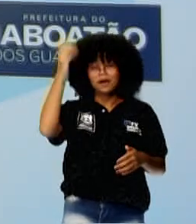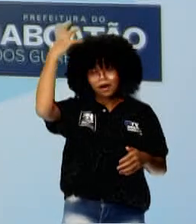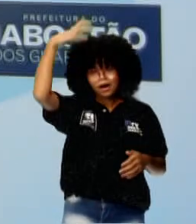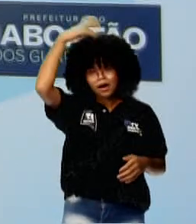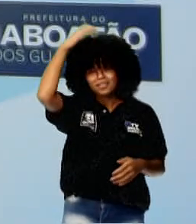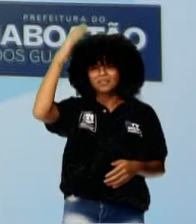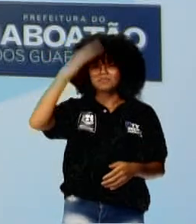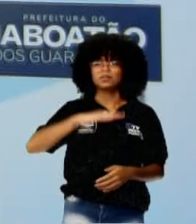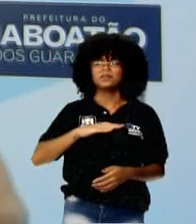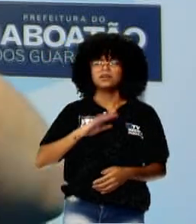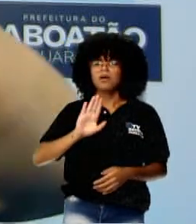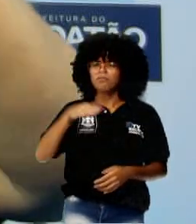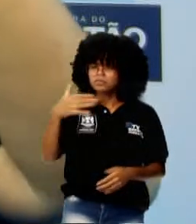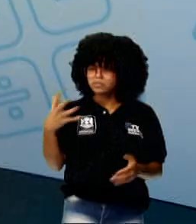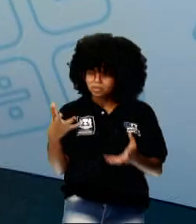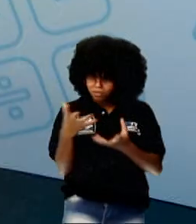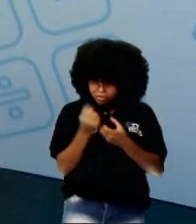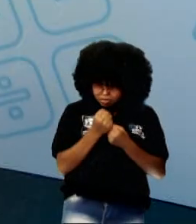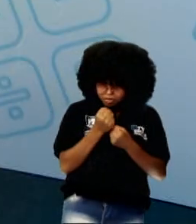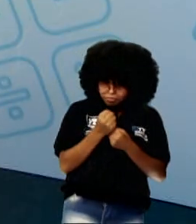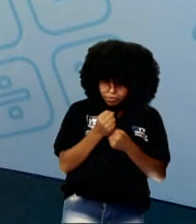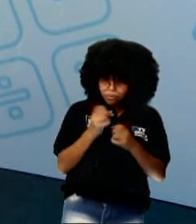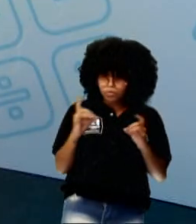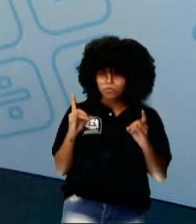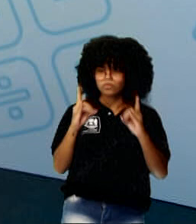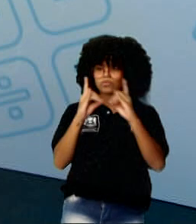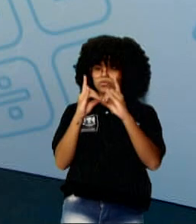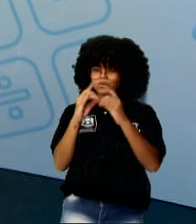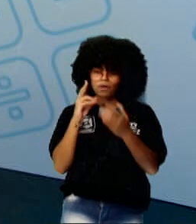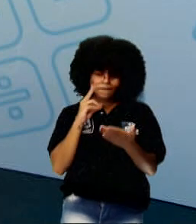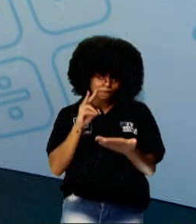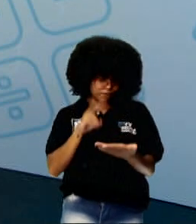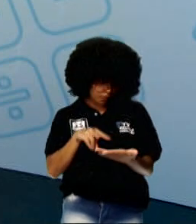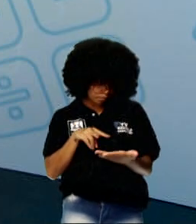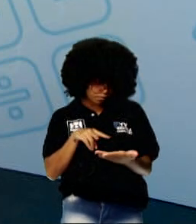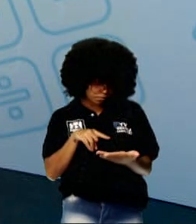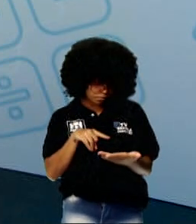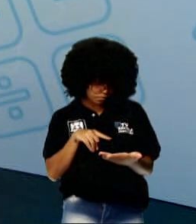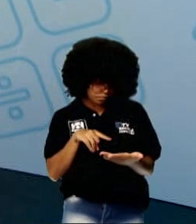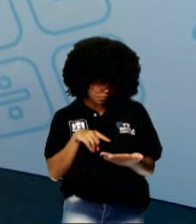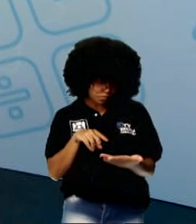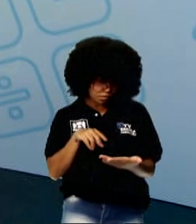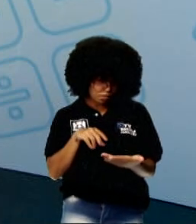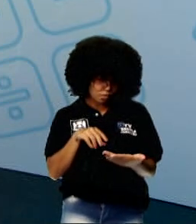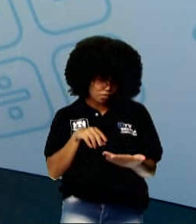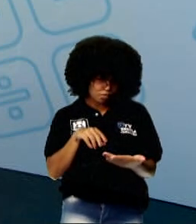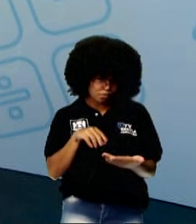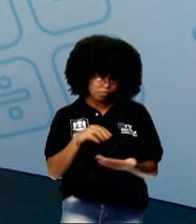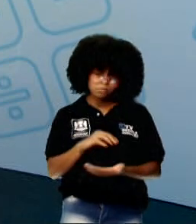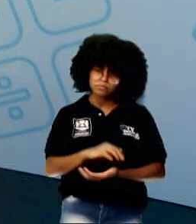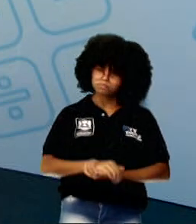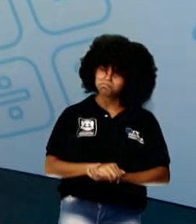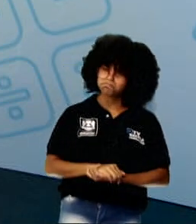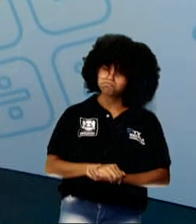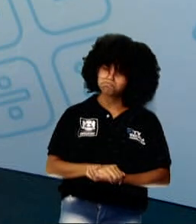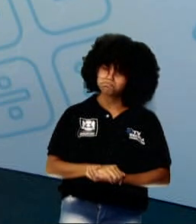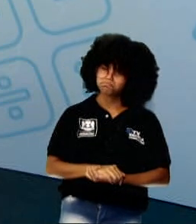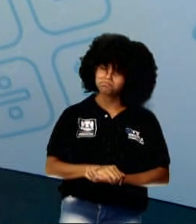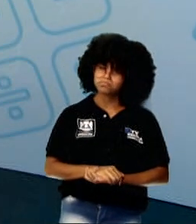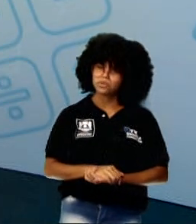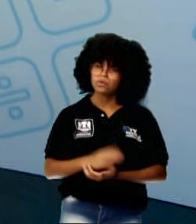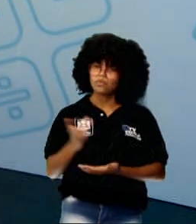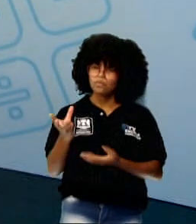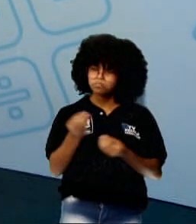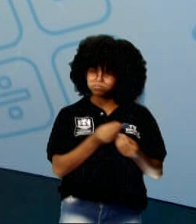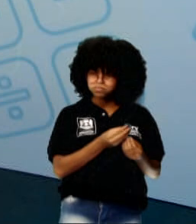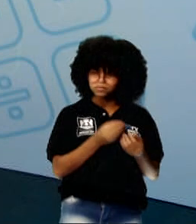Quando a Rainha Má recebeu lá no castelo o convite, olhou e disse: "Mas ora, ora, um